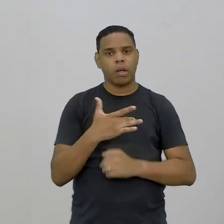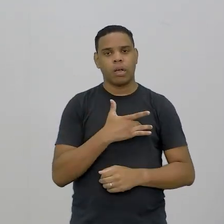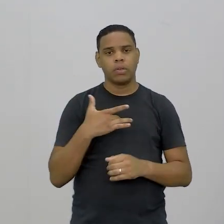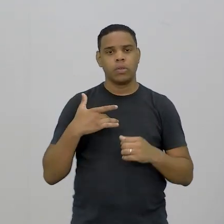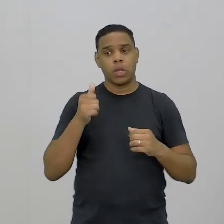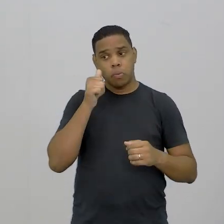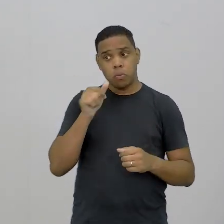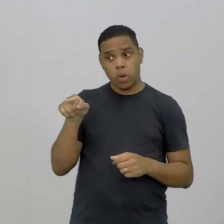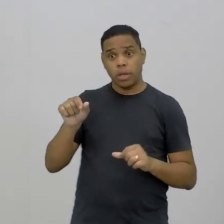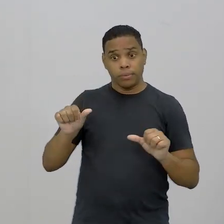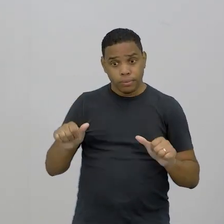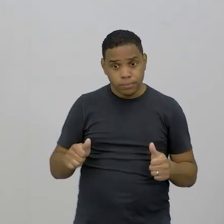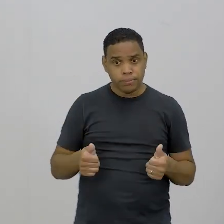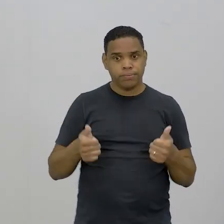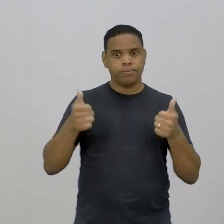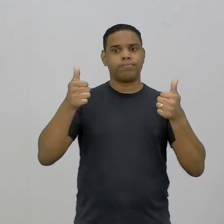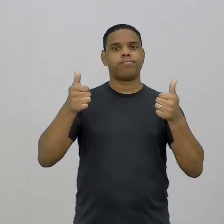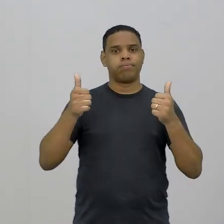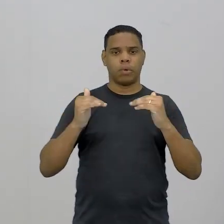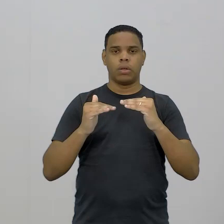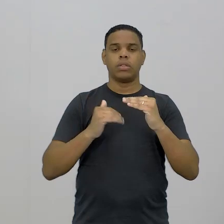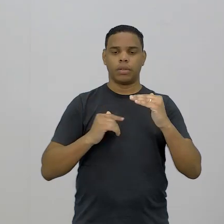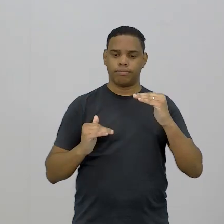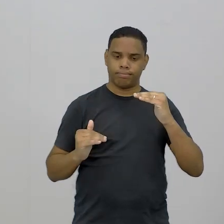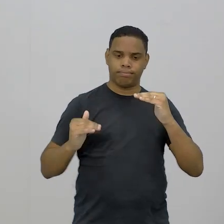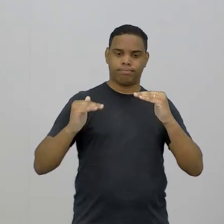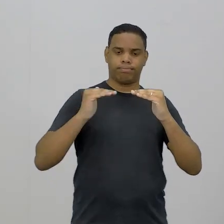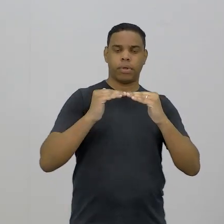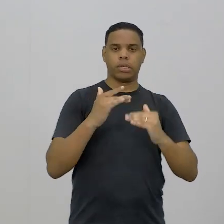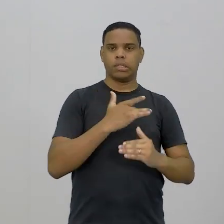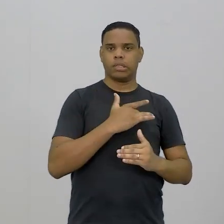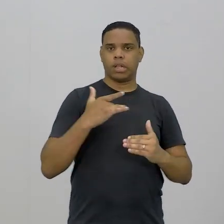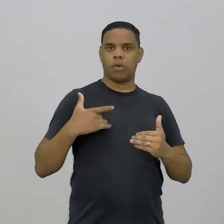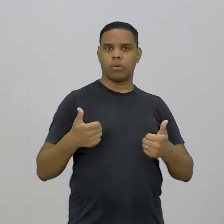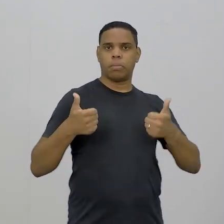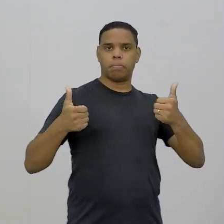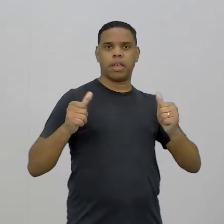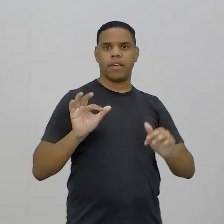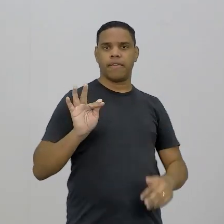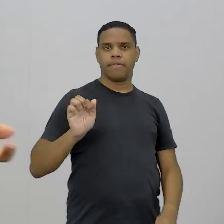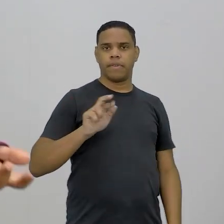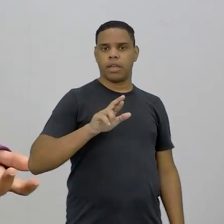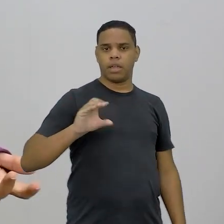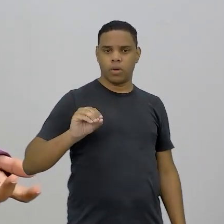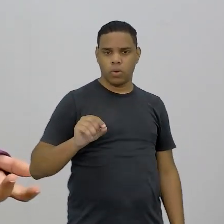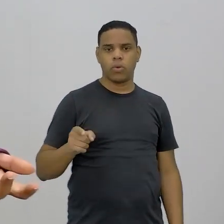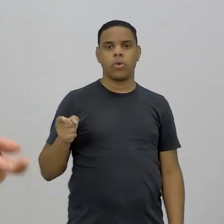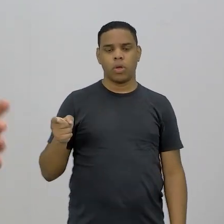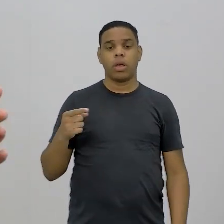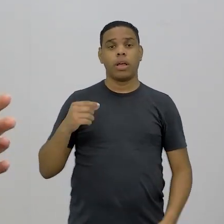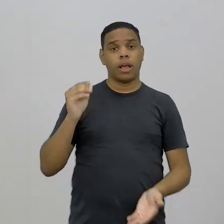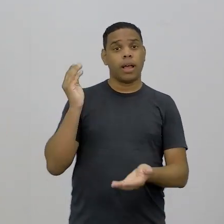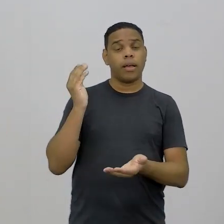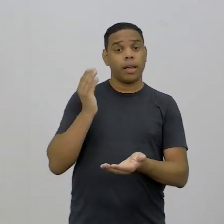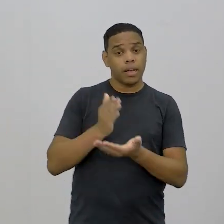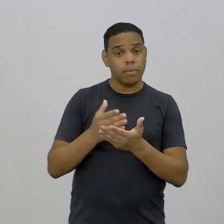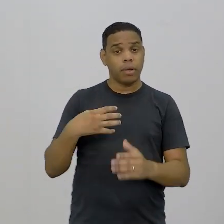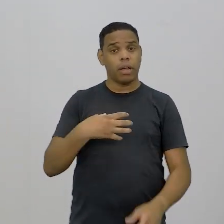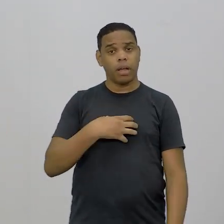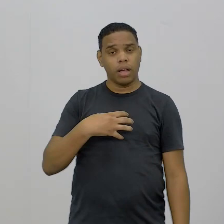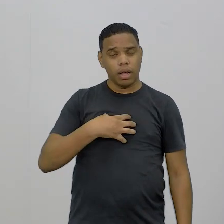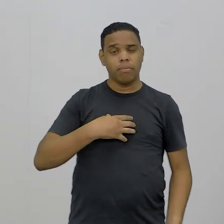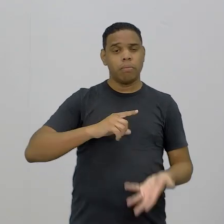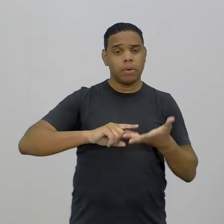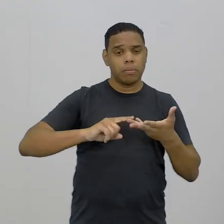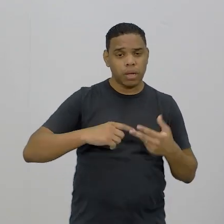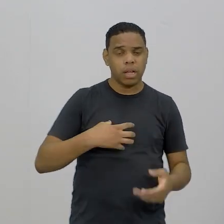essa mulher a retornar aí aos seus parâmetros normais de ferro, né? Para que ela pare, então, de sentir aqueles